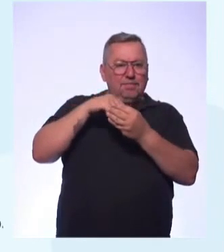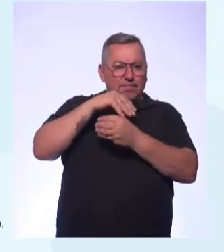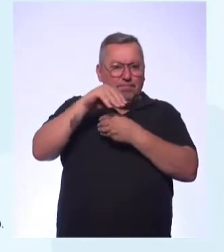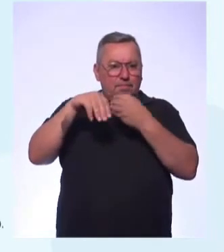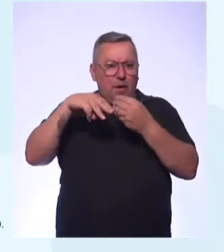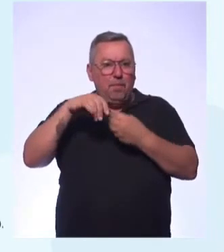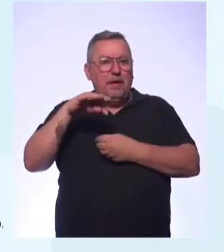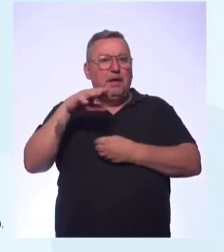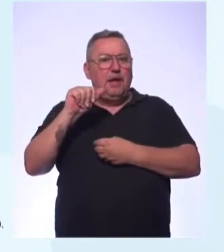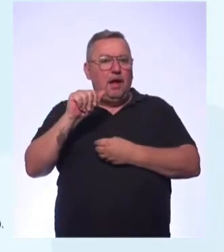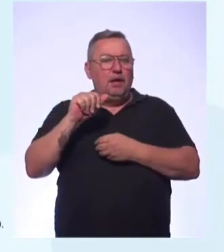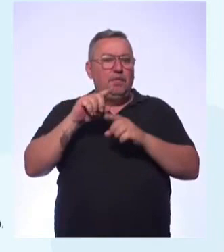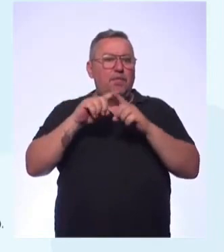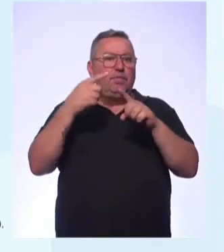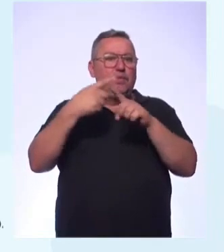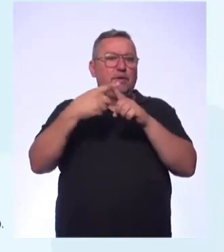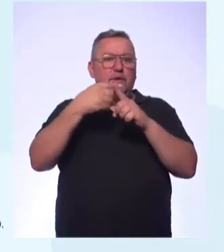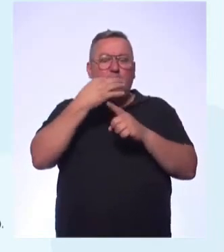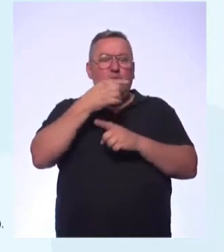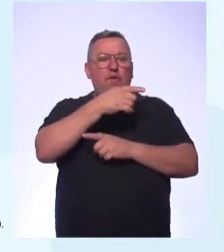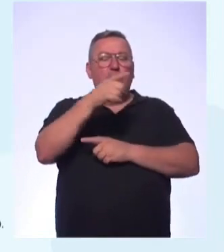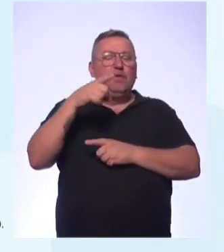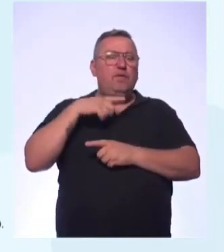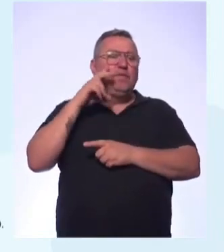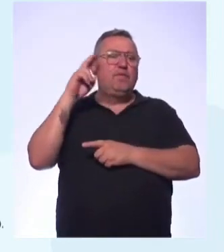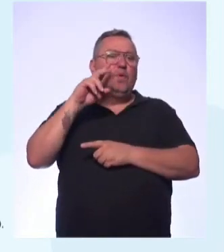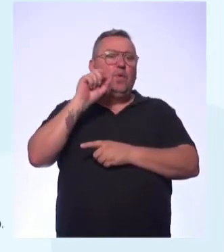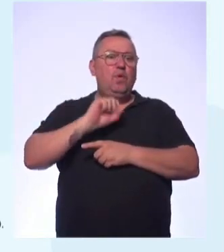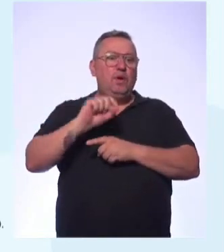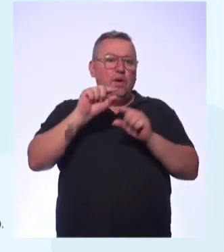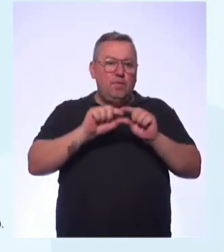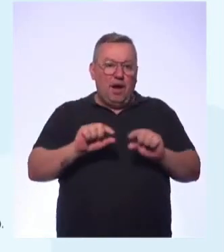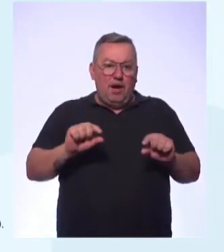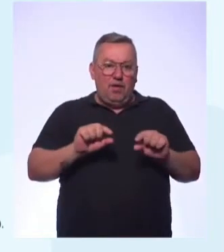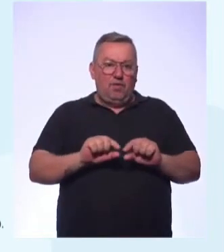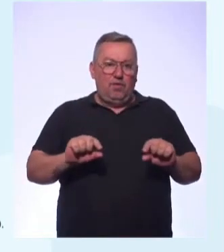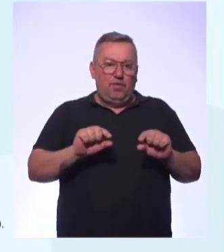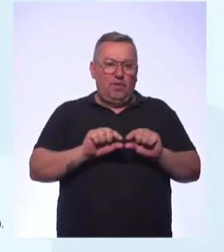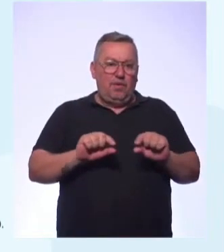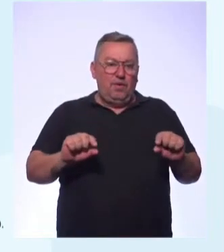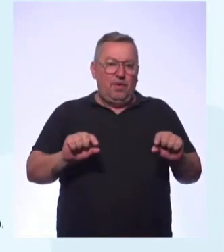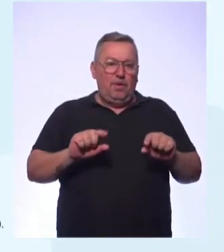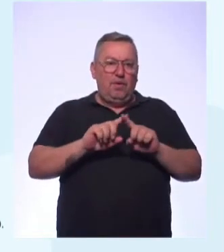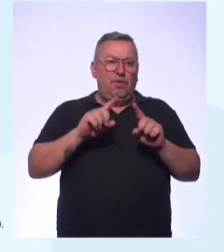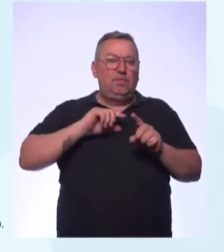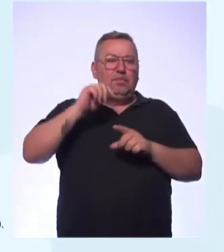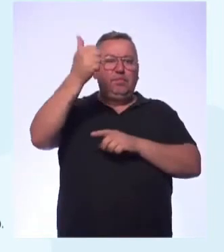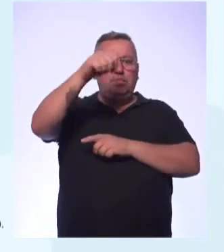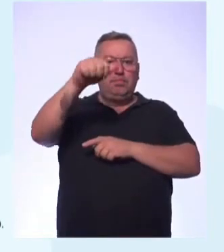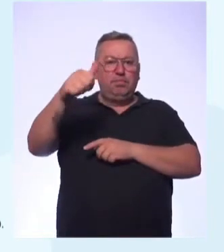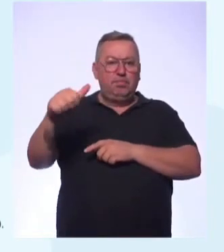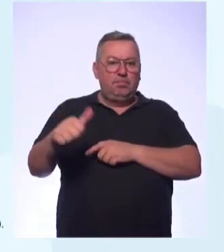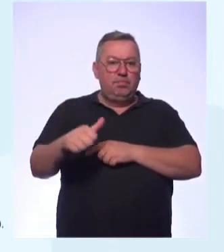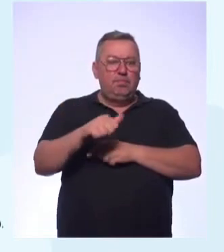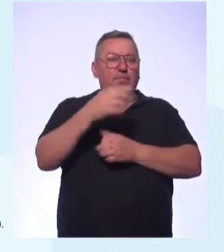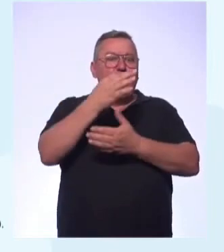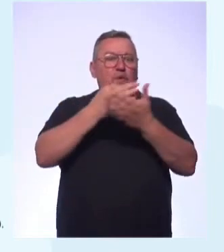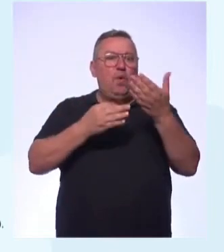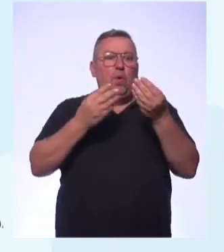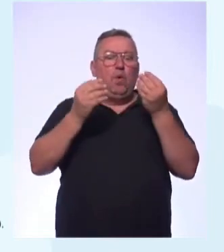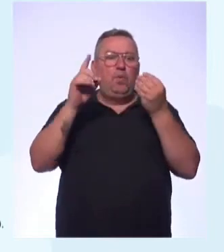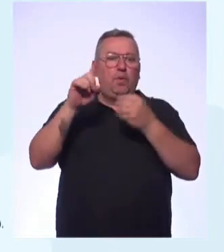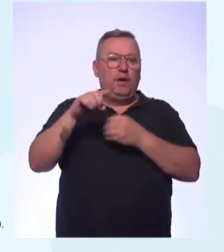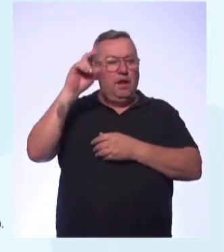Mista, linguagem mista. Porque eu acho que vocês se atentaram para o que está escrito embaixo. Mas vamos pensar, nós analisamos o texto como ele